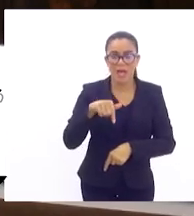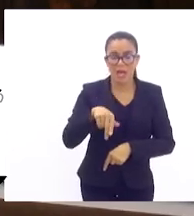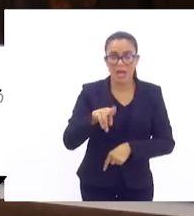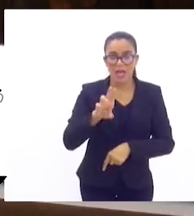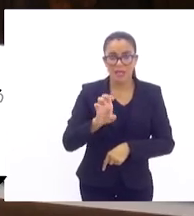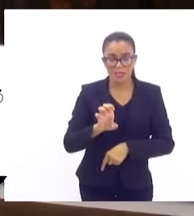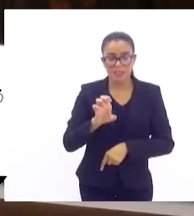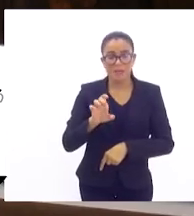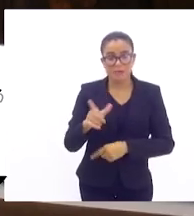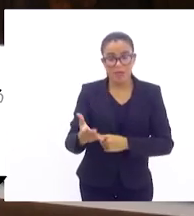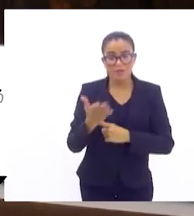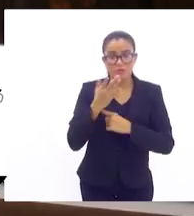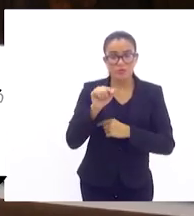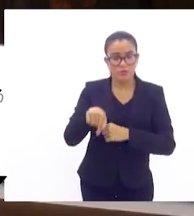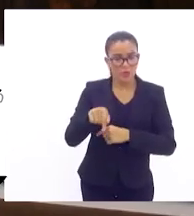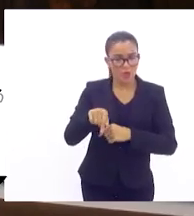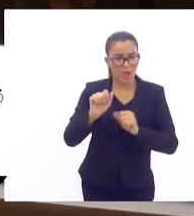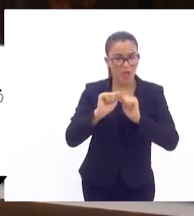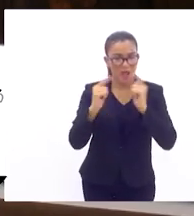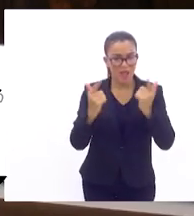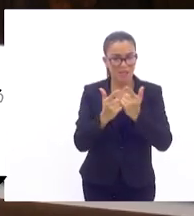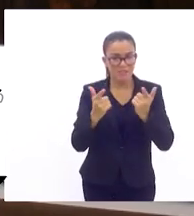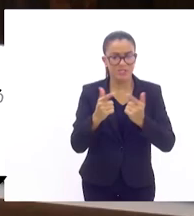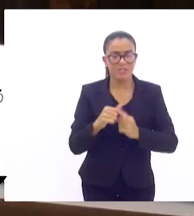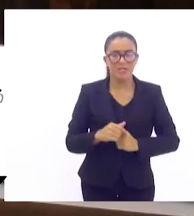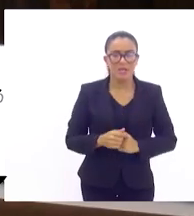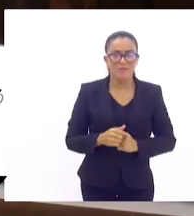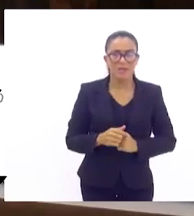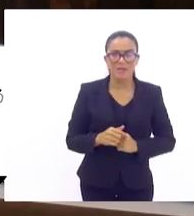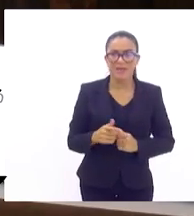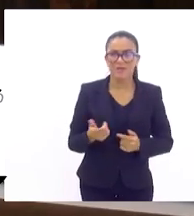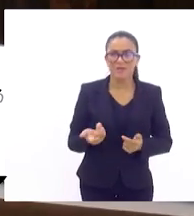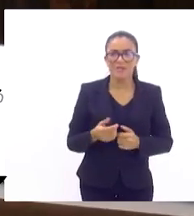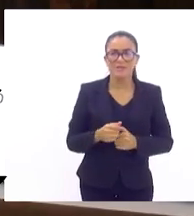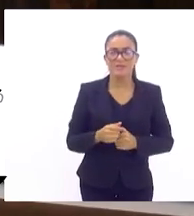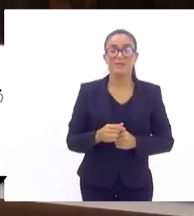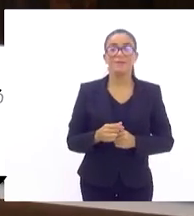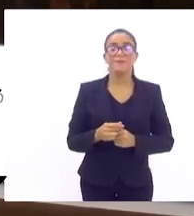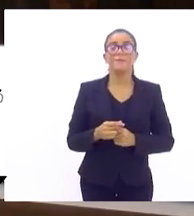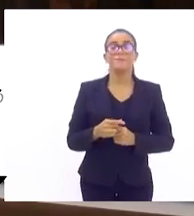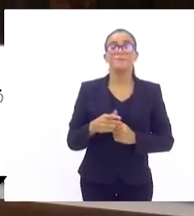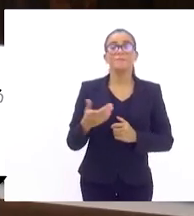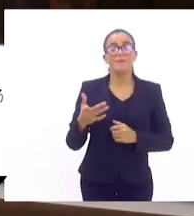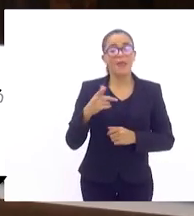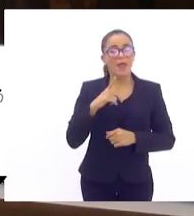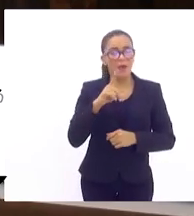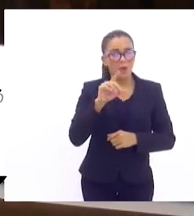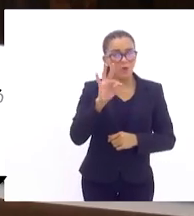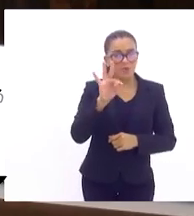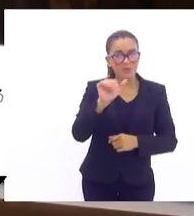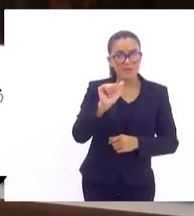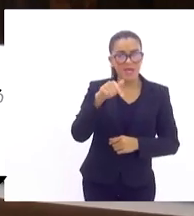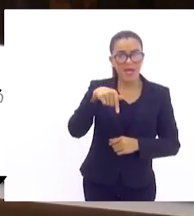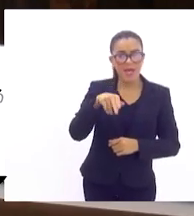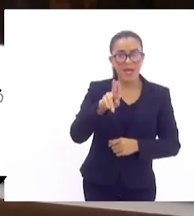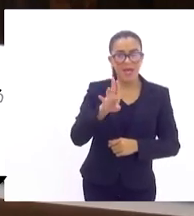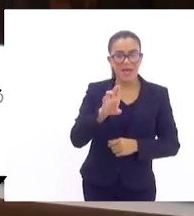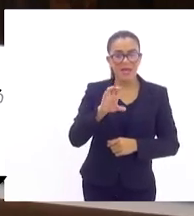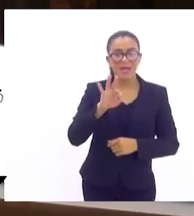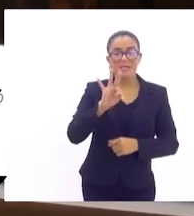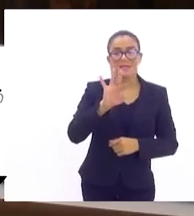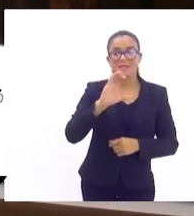Casa Legislativa. Fizemos uma audiência pública e debatemos o TAC do Comperge. Naquele TAC, nós obtivemos valores